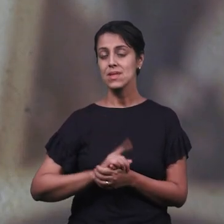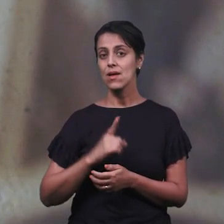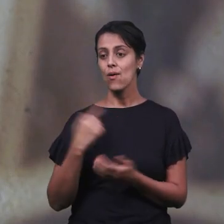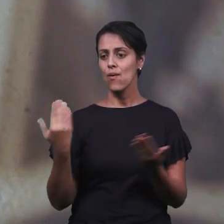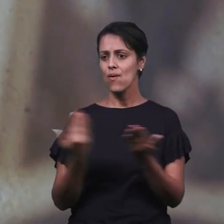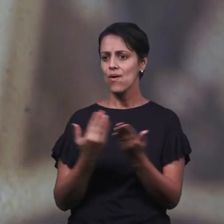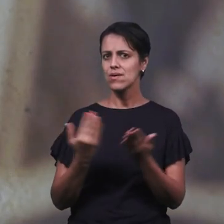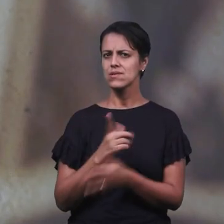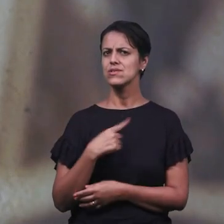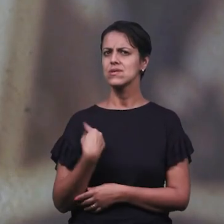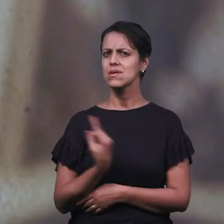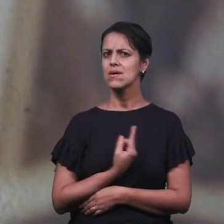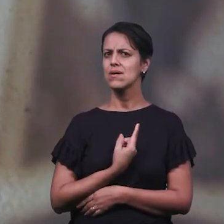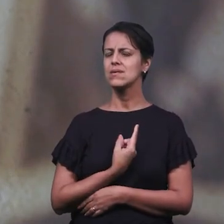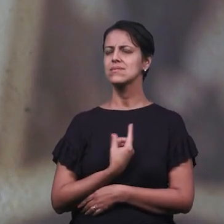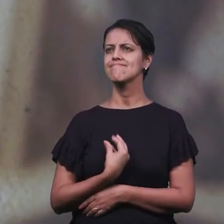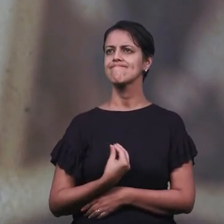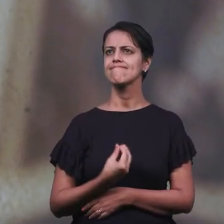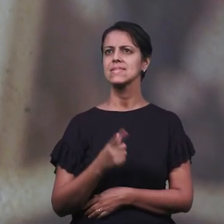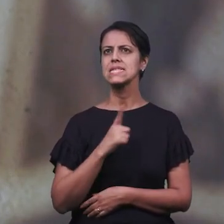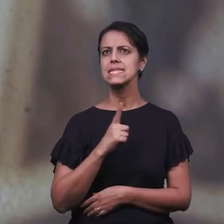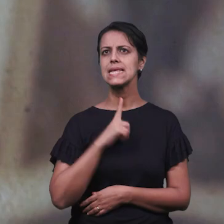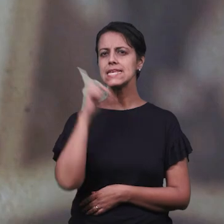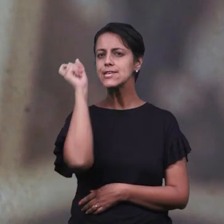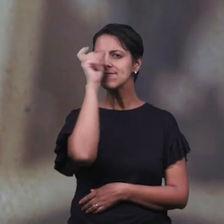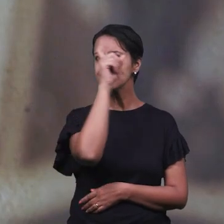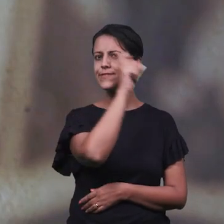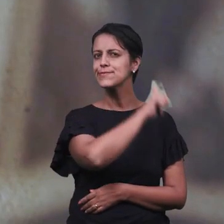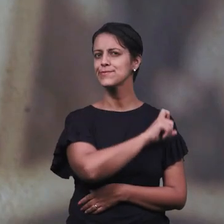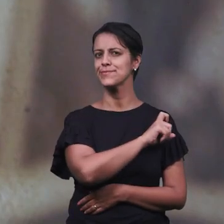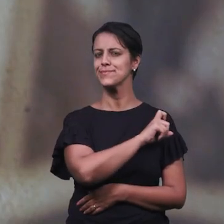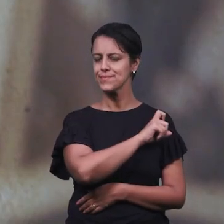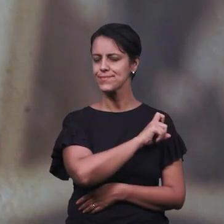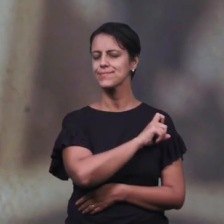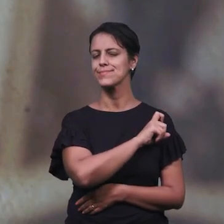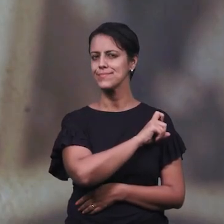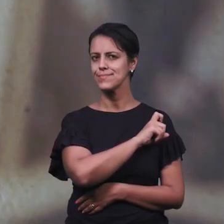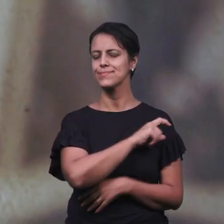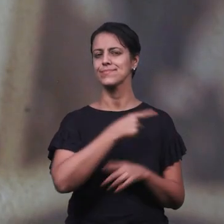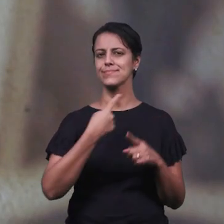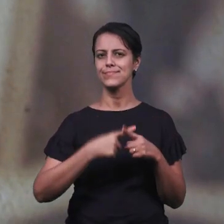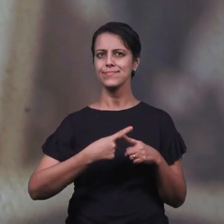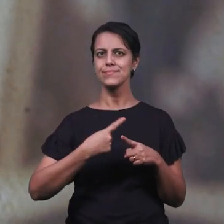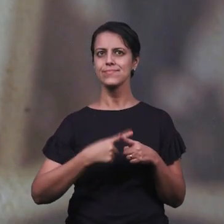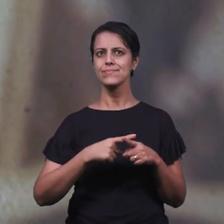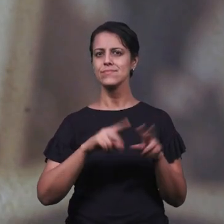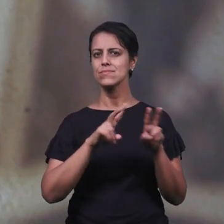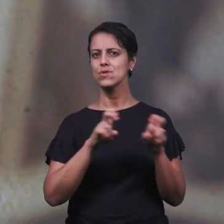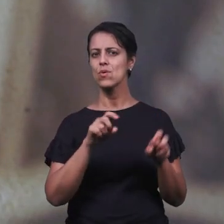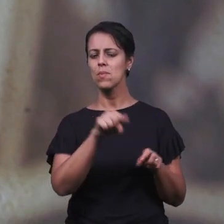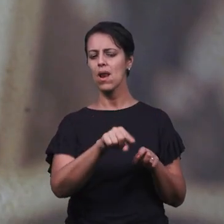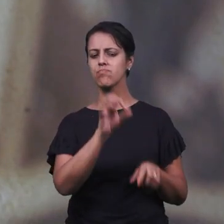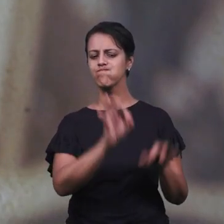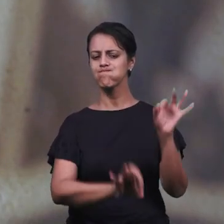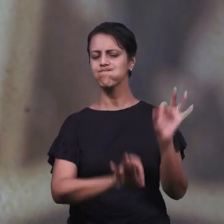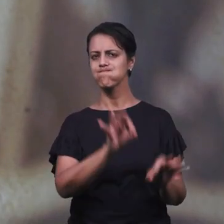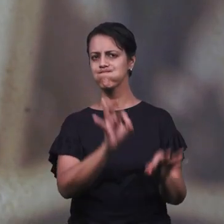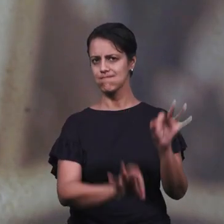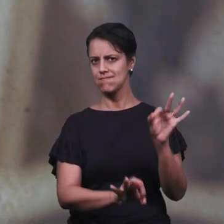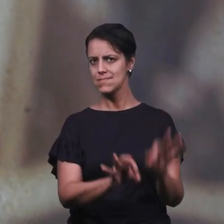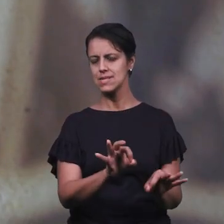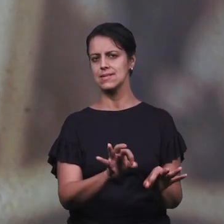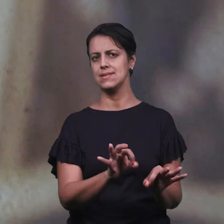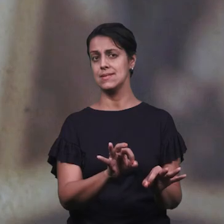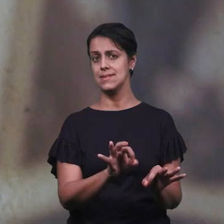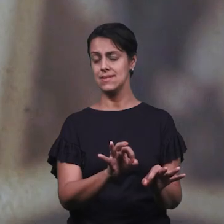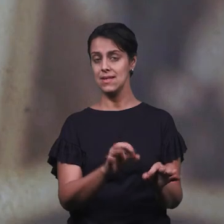situação bem difícil, no que diz respeito ao Poder Judiciário. É difícil